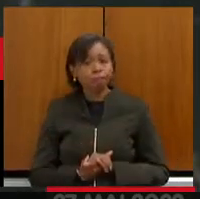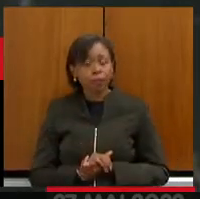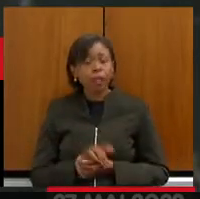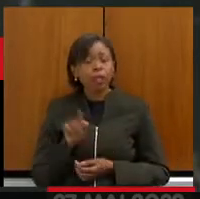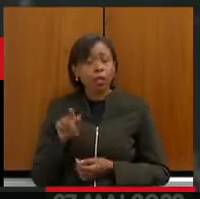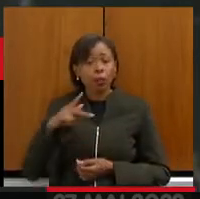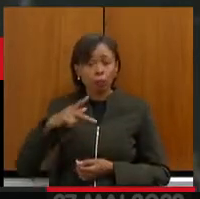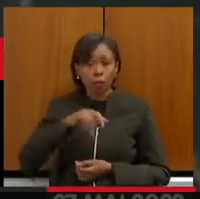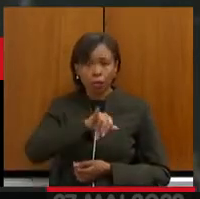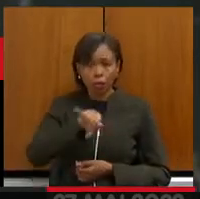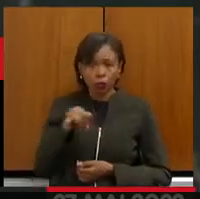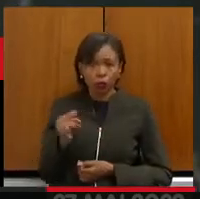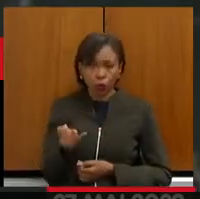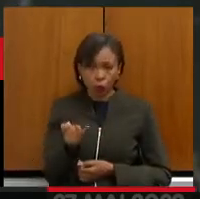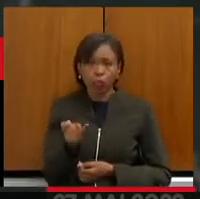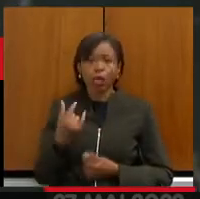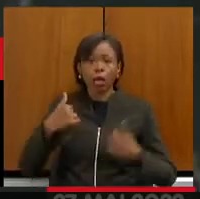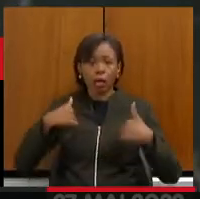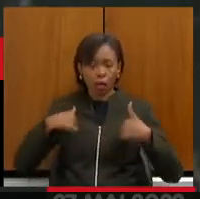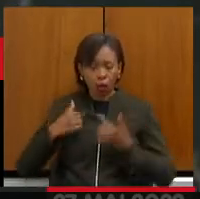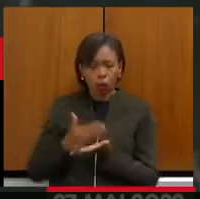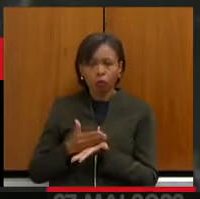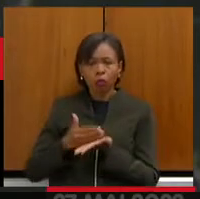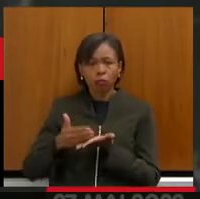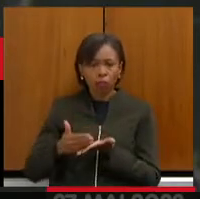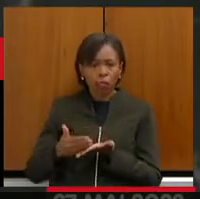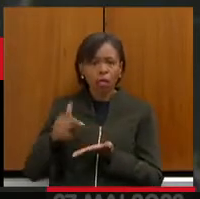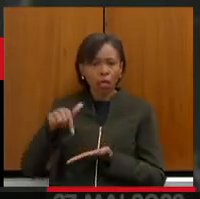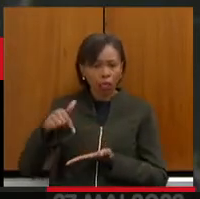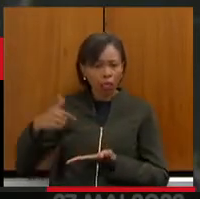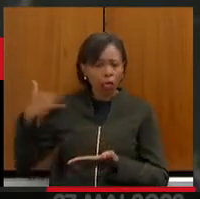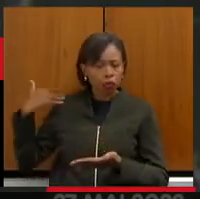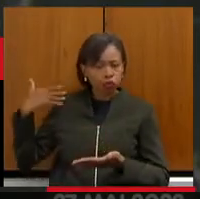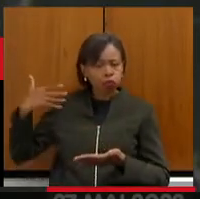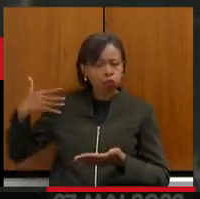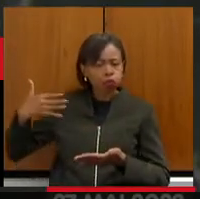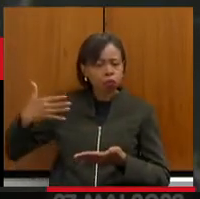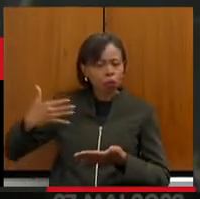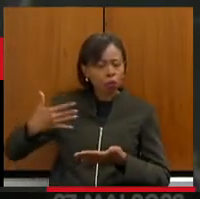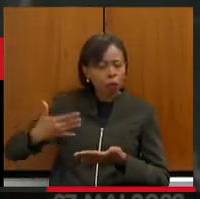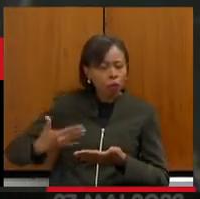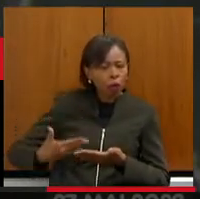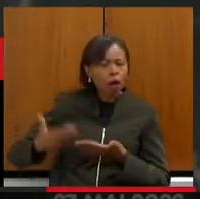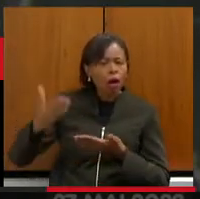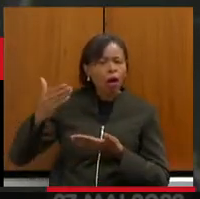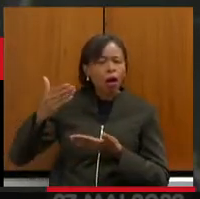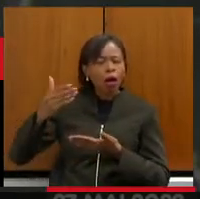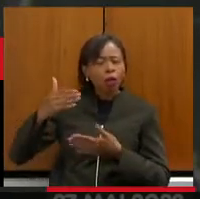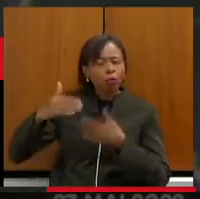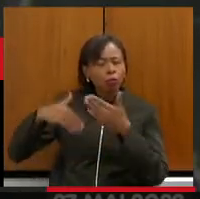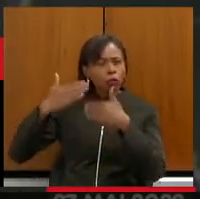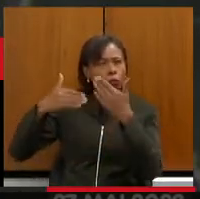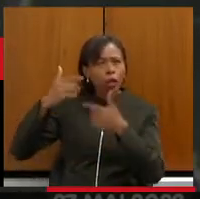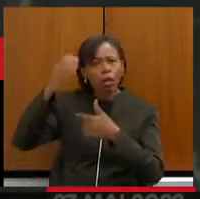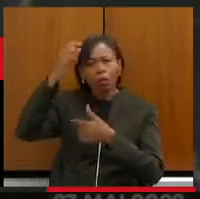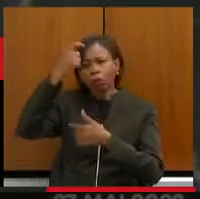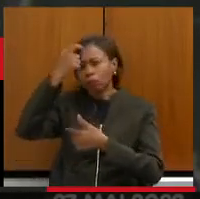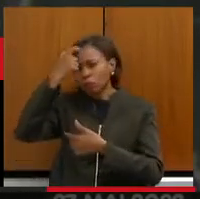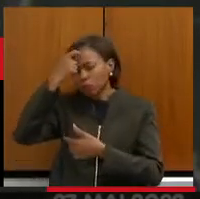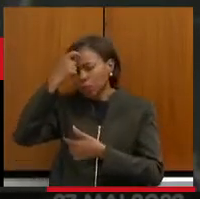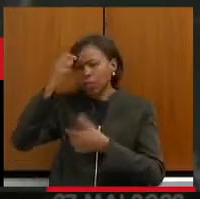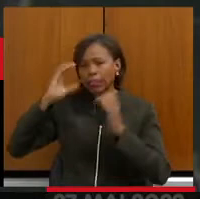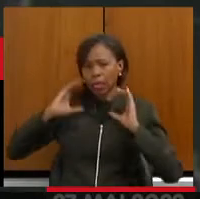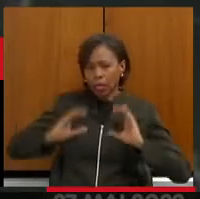Parlamento jovem foi onde eu iniciei toda minha formação Cidadão em política Eu agradeço muito ao projeto que é um